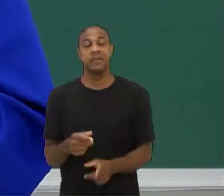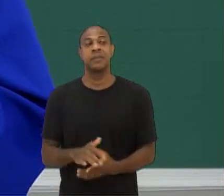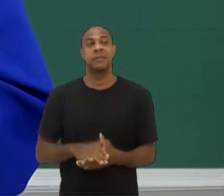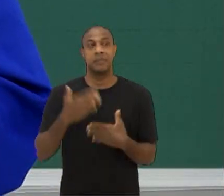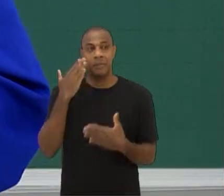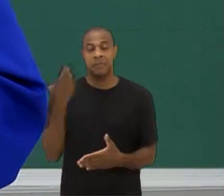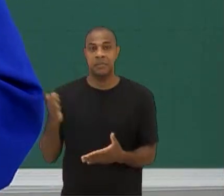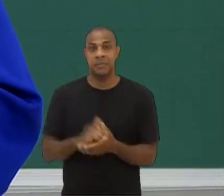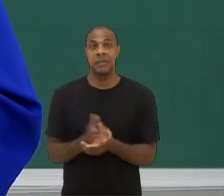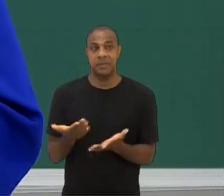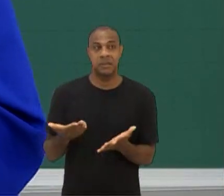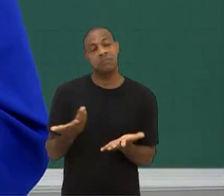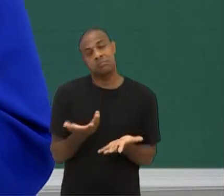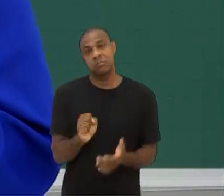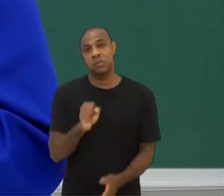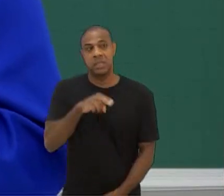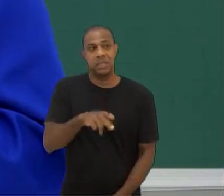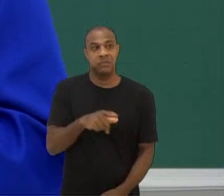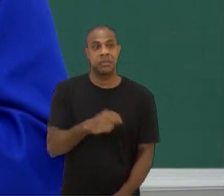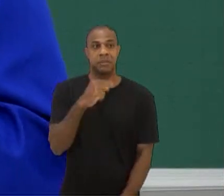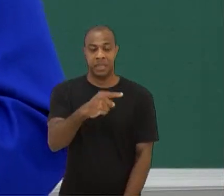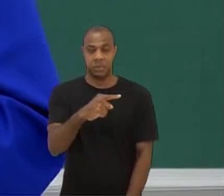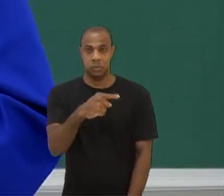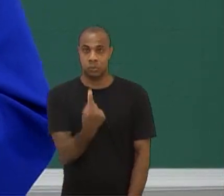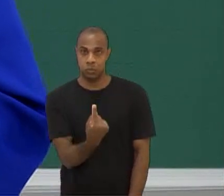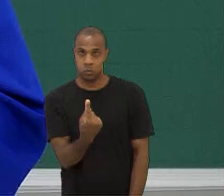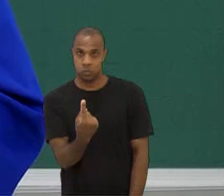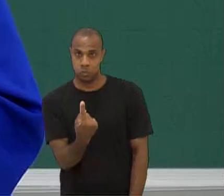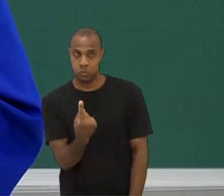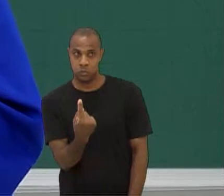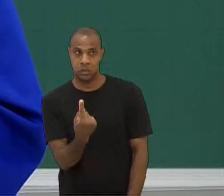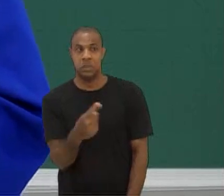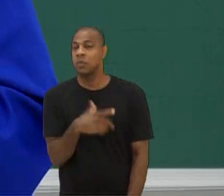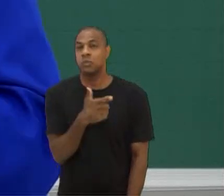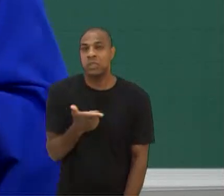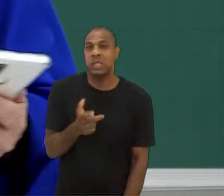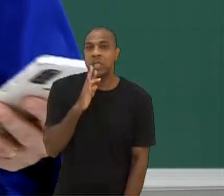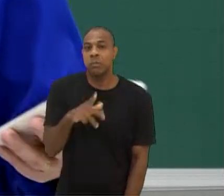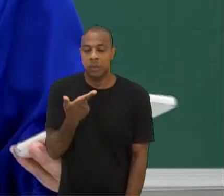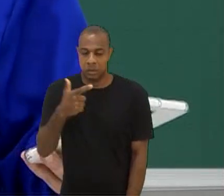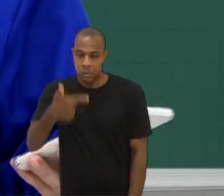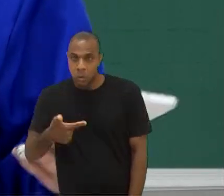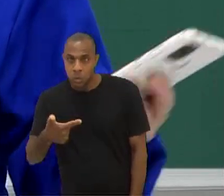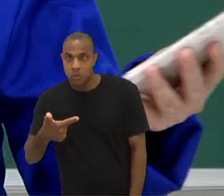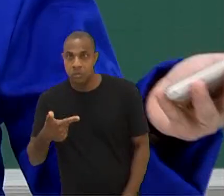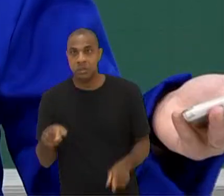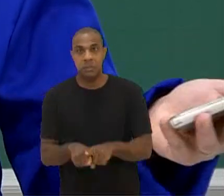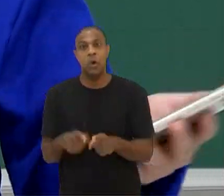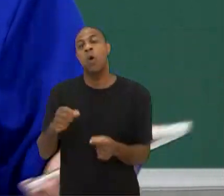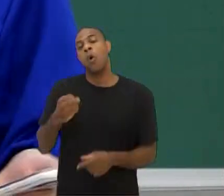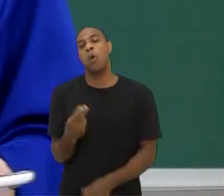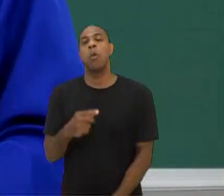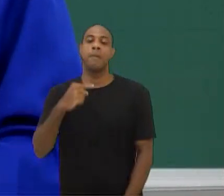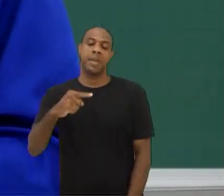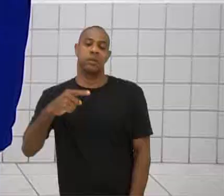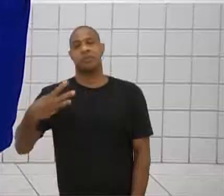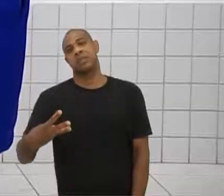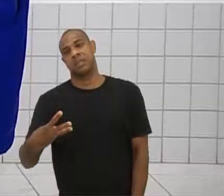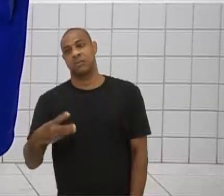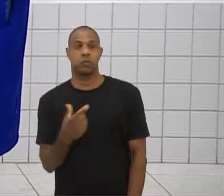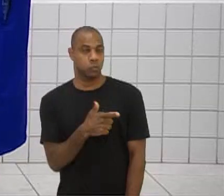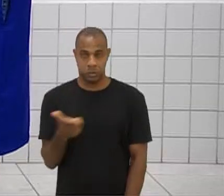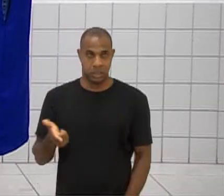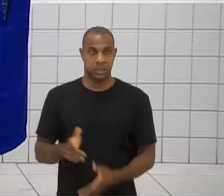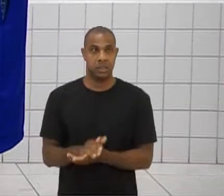seno varia de -1, então não existe seno que dá resultado 2, por exemplo, ou que dê resultado -3. Não existe, tá